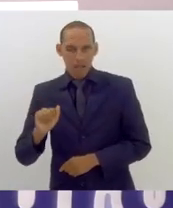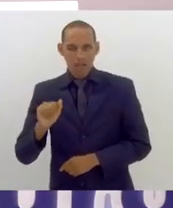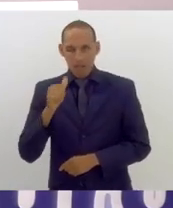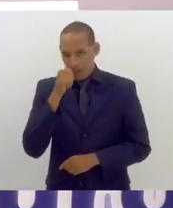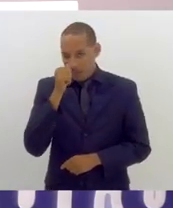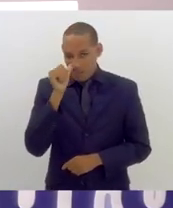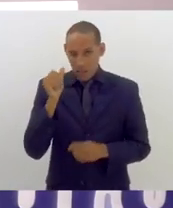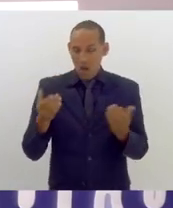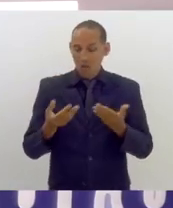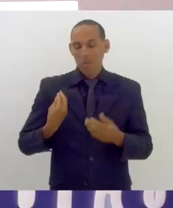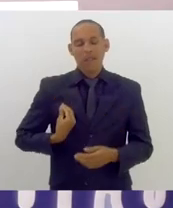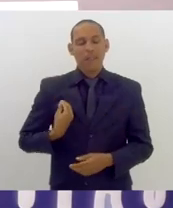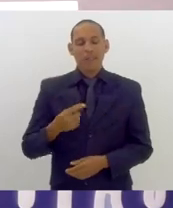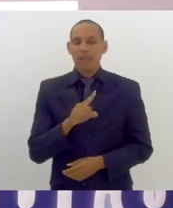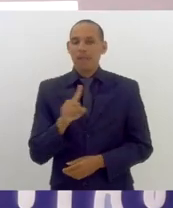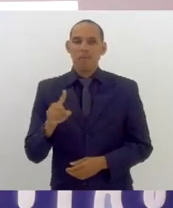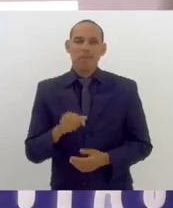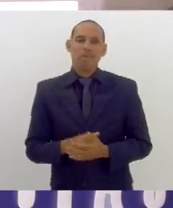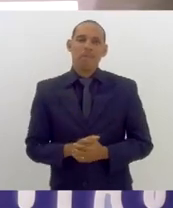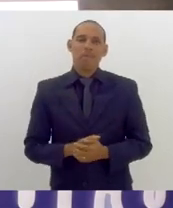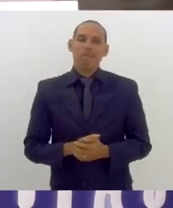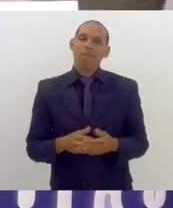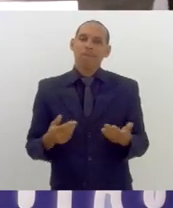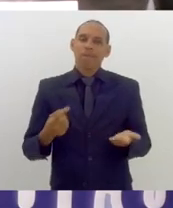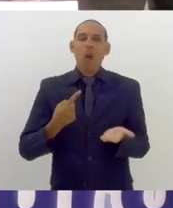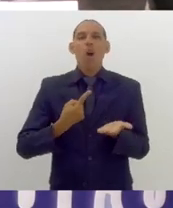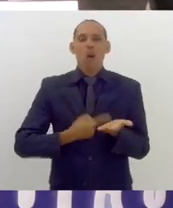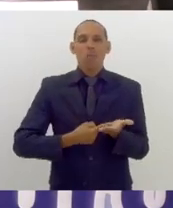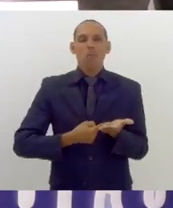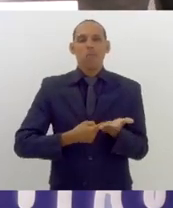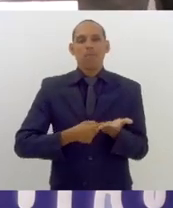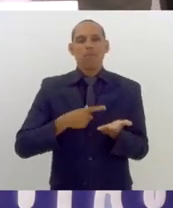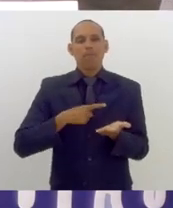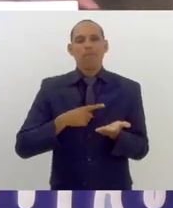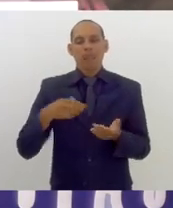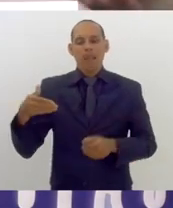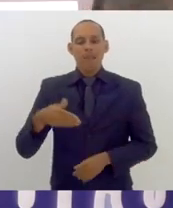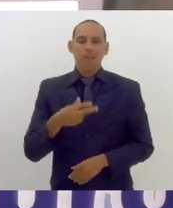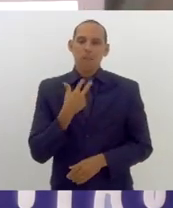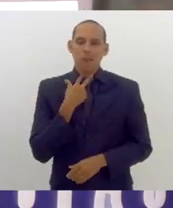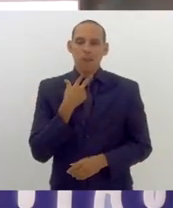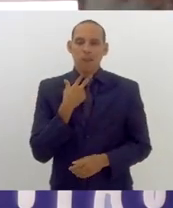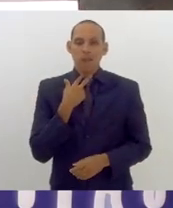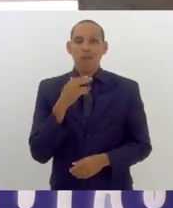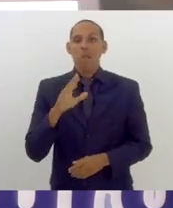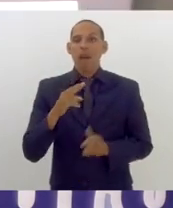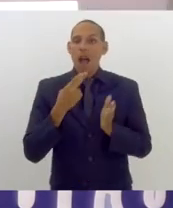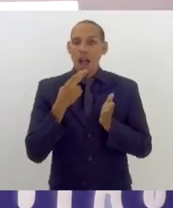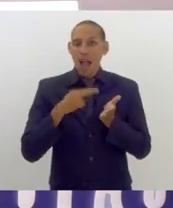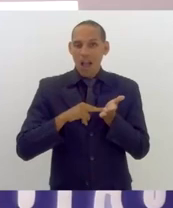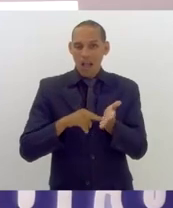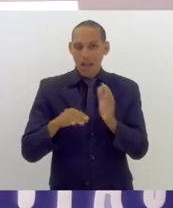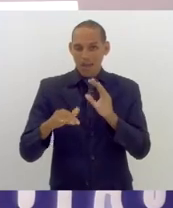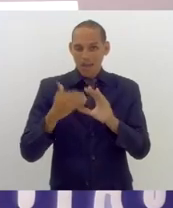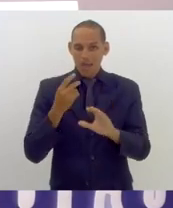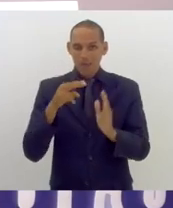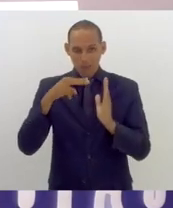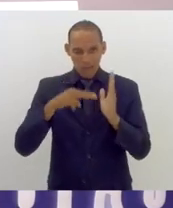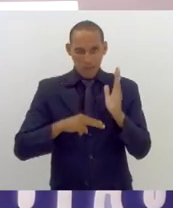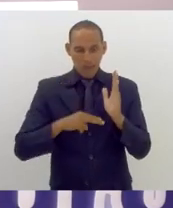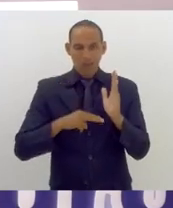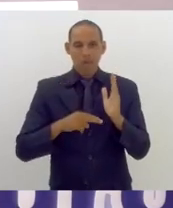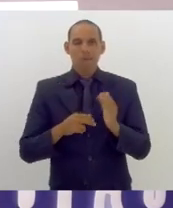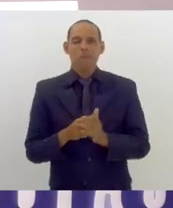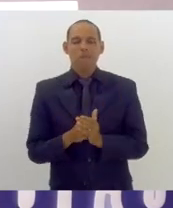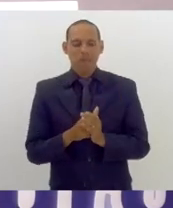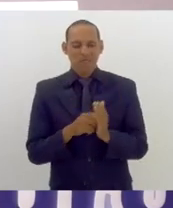hoje não está conosco tá ele tinha um compromisso não pode estar conosco ele mandou uma carta que eu vou ler essas